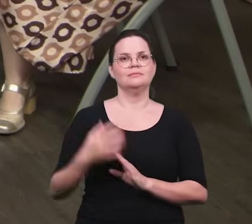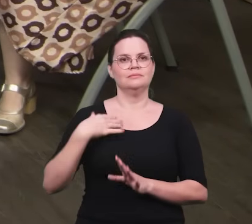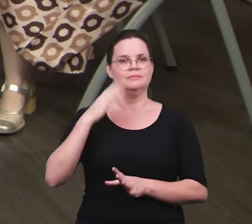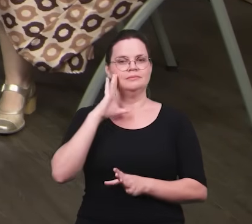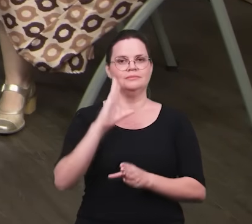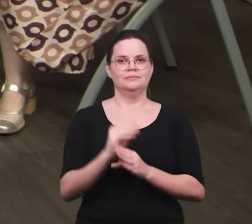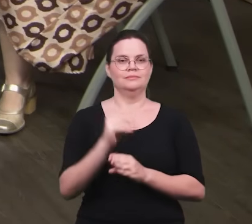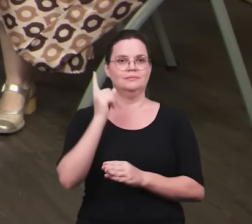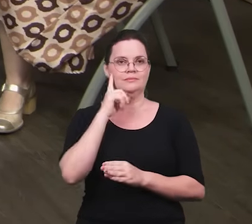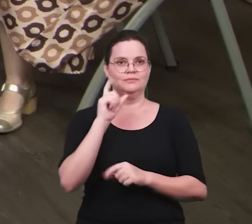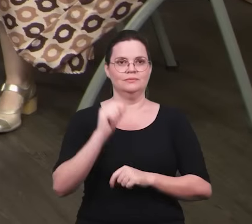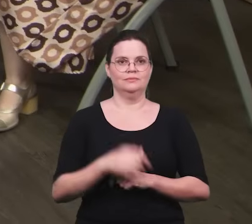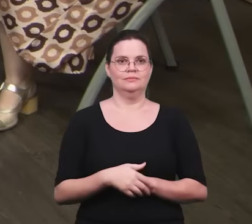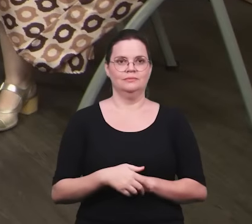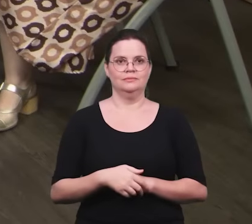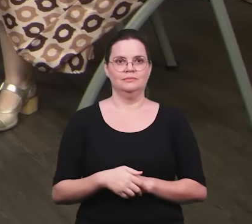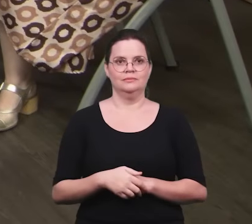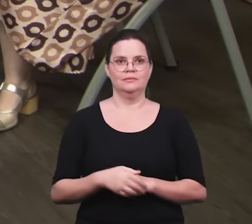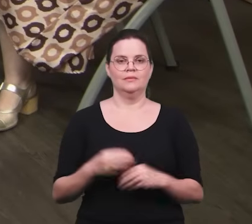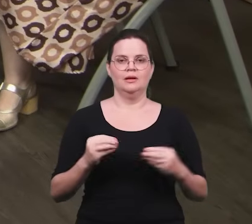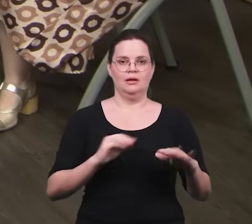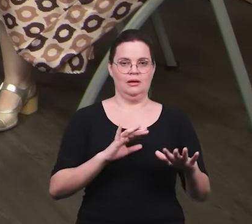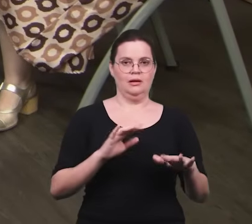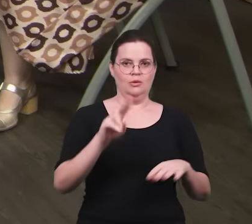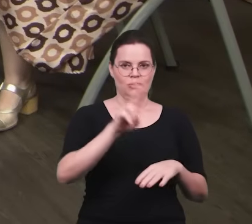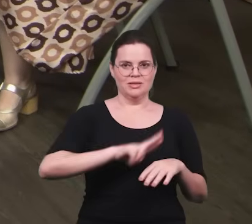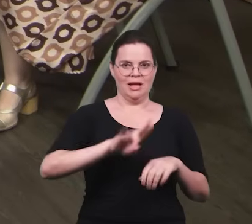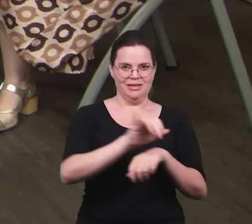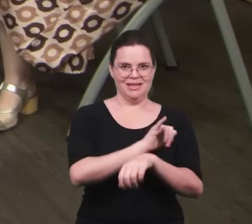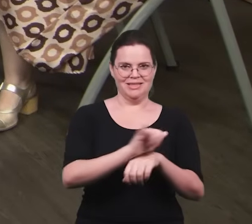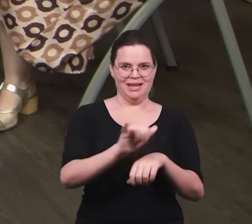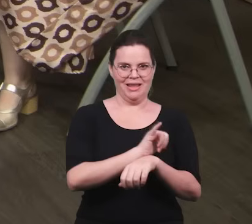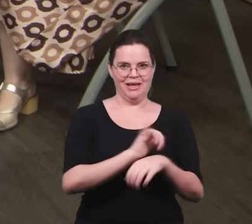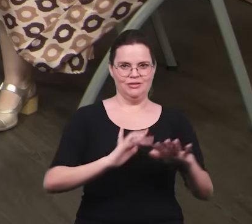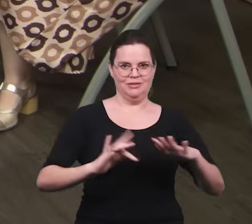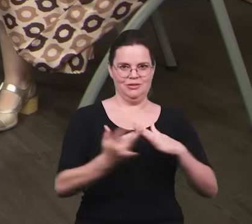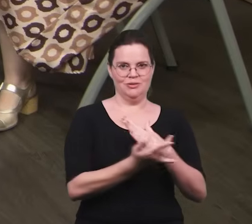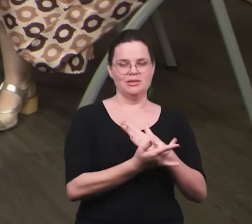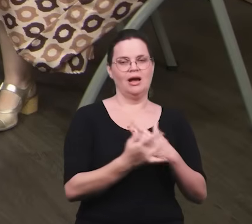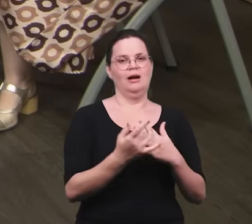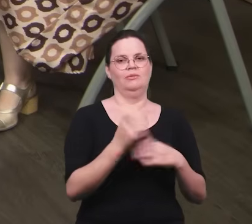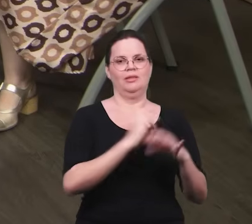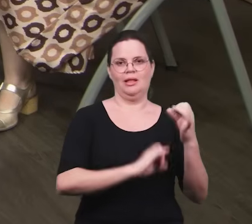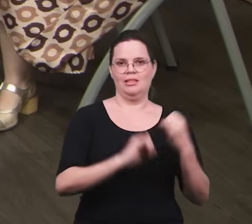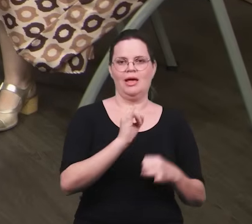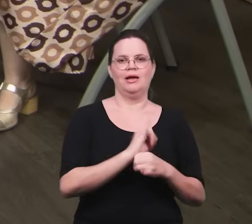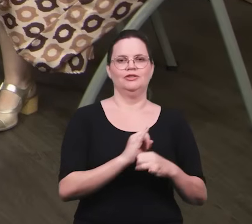a associação entre a utilização desse recurso, quer dizer, nós estamos falando de uma